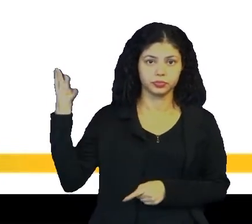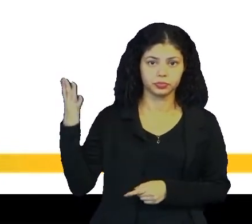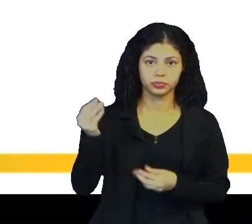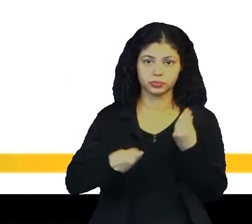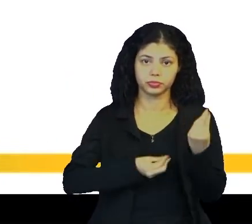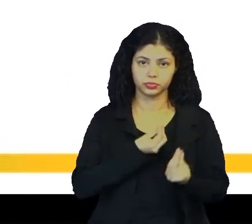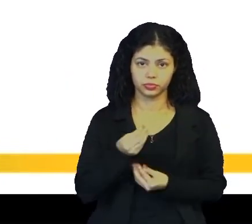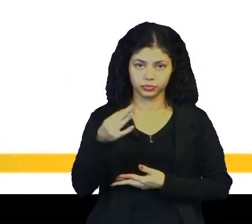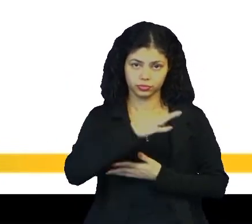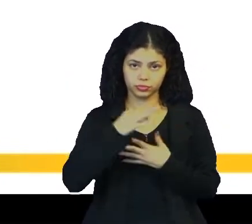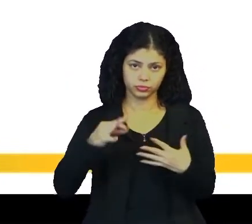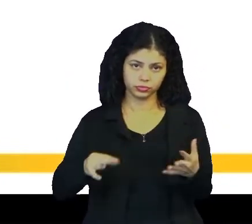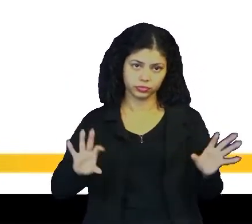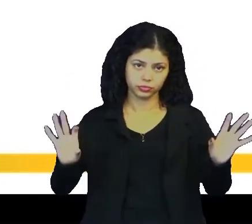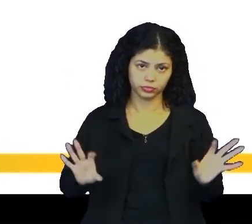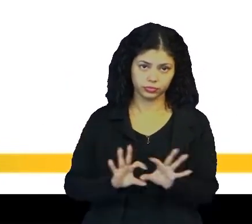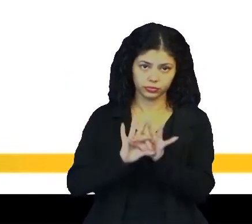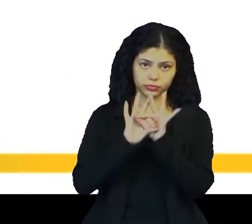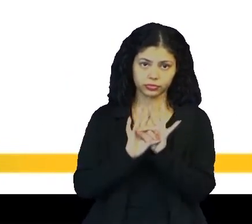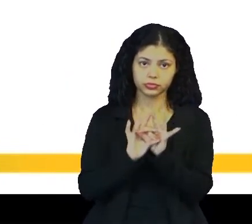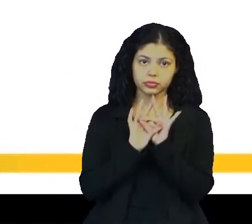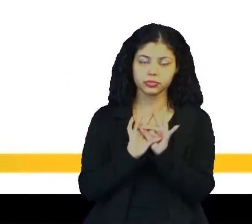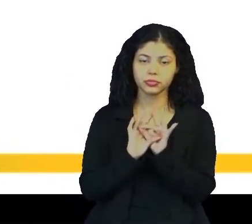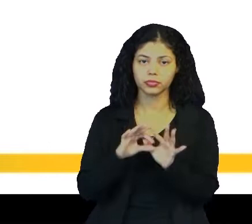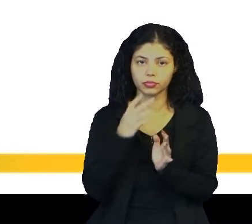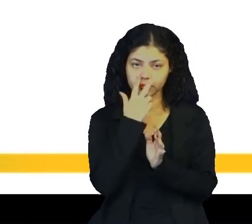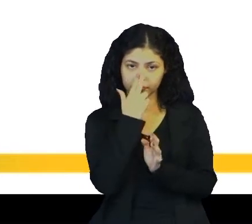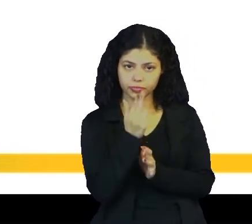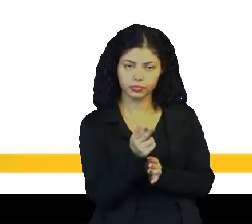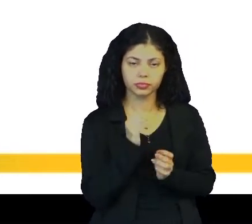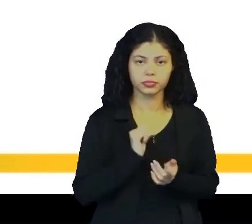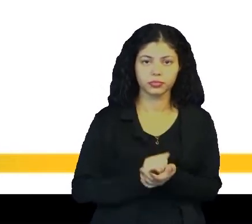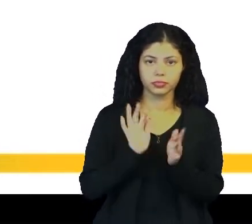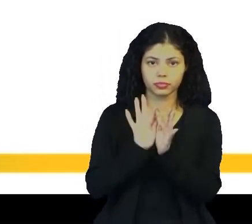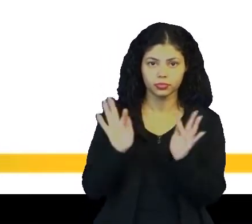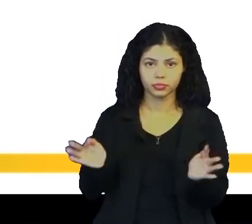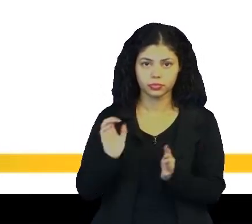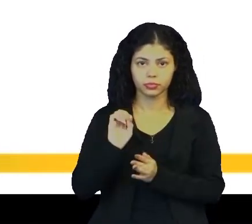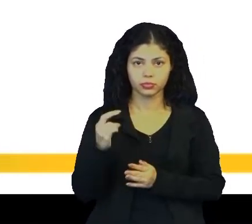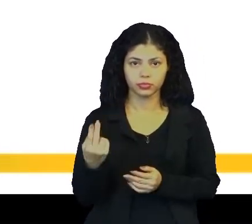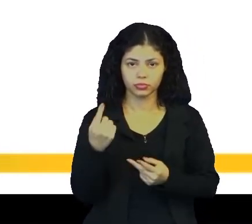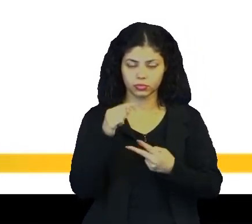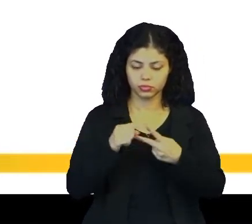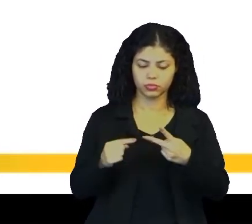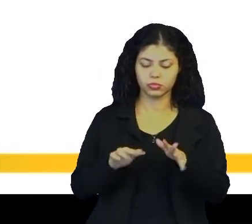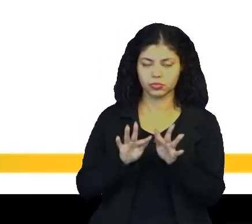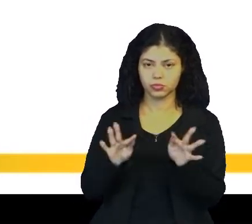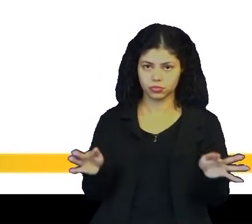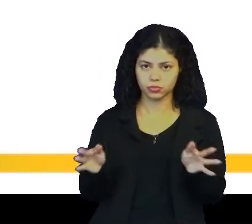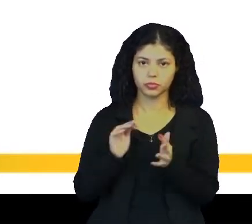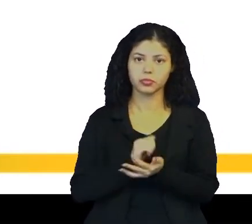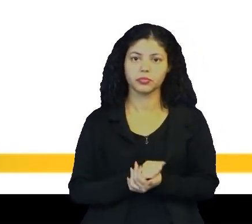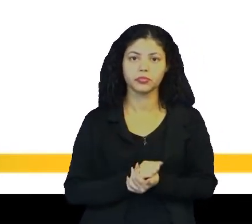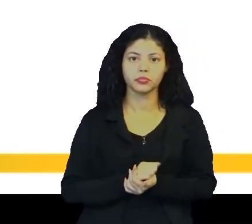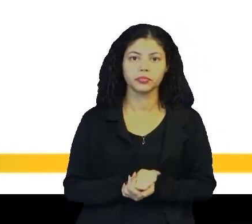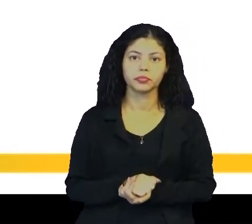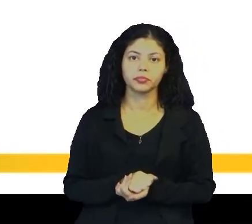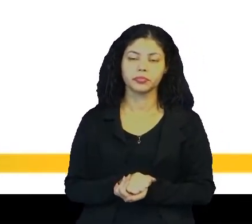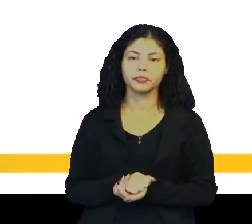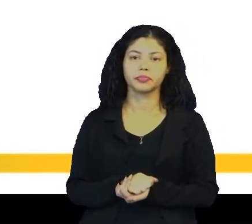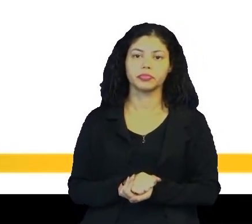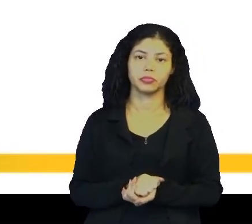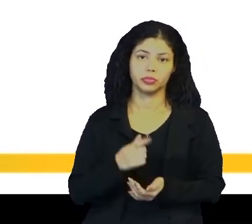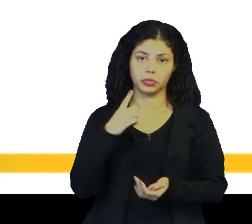como elementos de ligação entre termos semelhantes de uma oração ou entre duas orações ou duas frases,